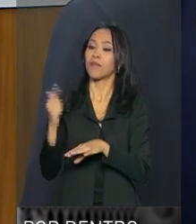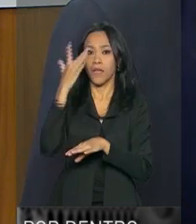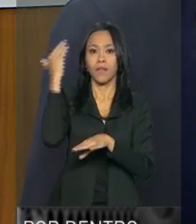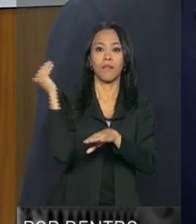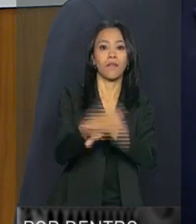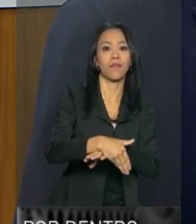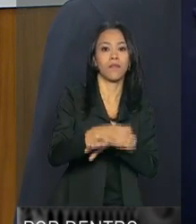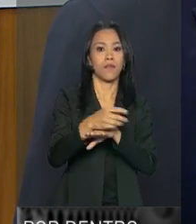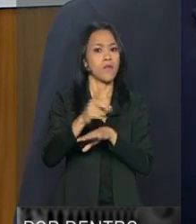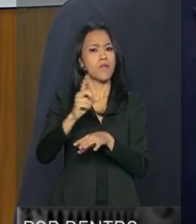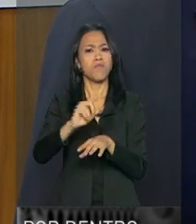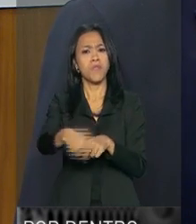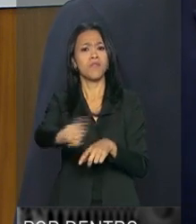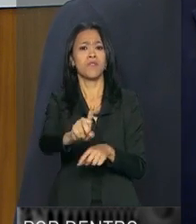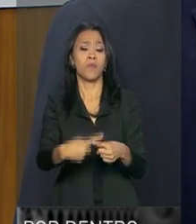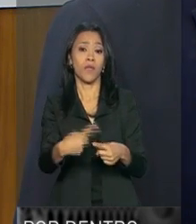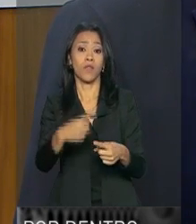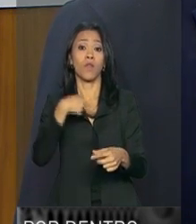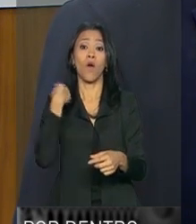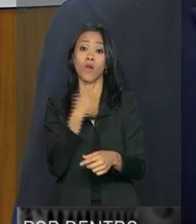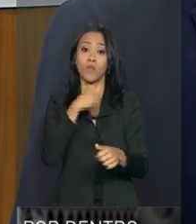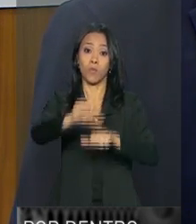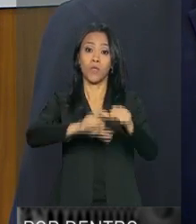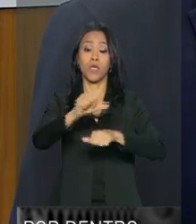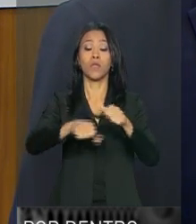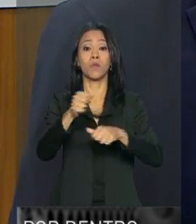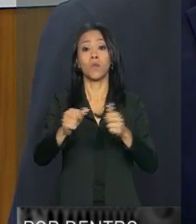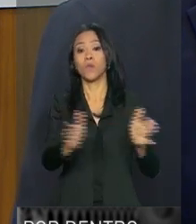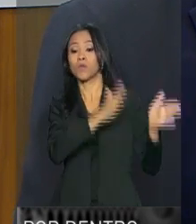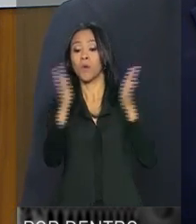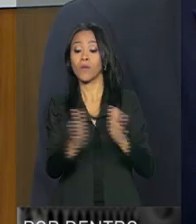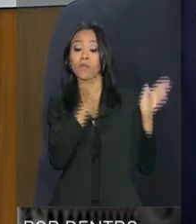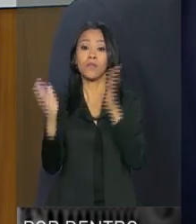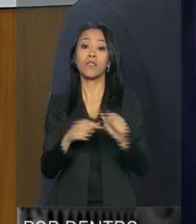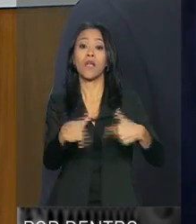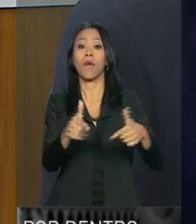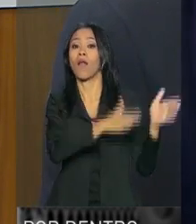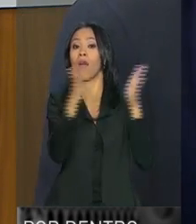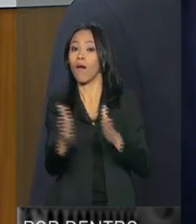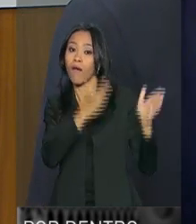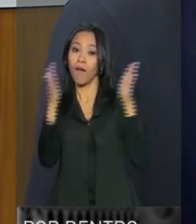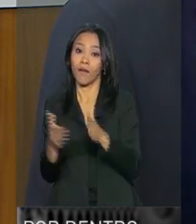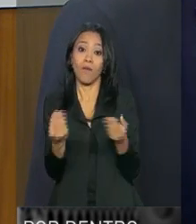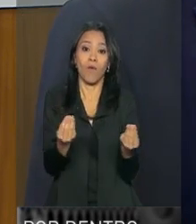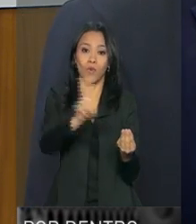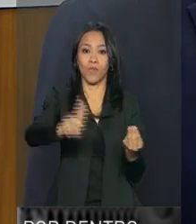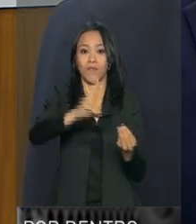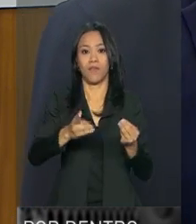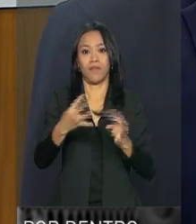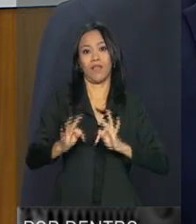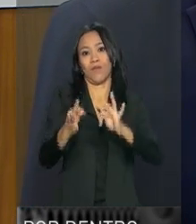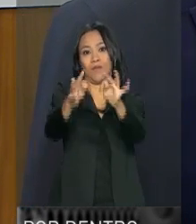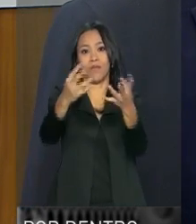governo nós estamos mudando os processos de trabalho e isso vai gerar economia de pessoas em algumas áreas e permitir que a gente